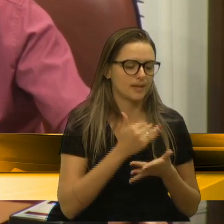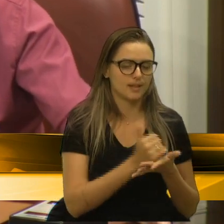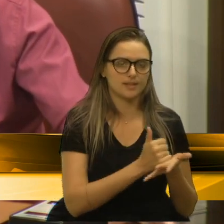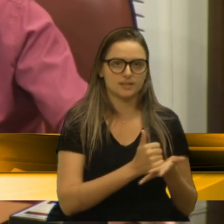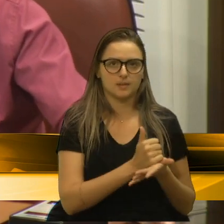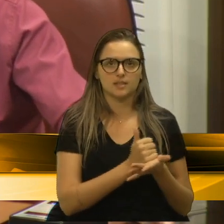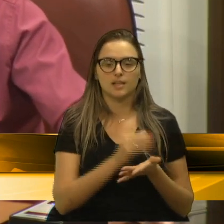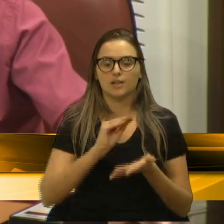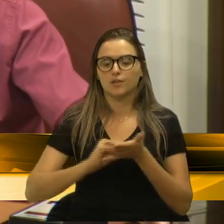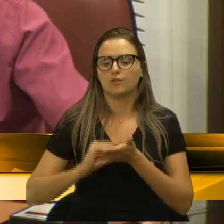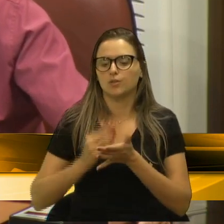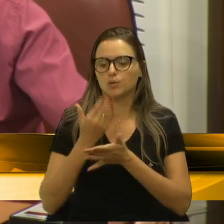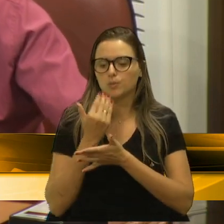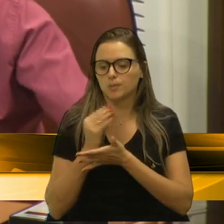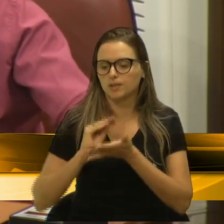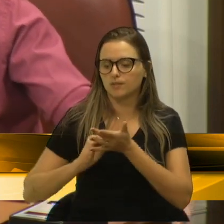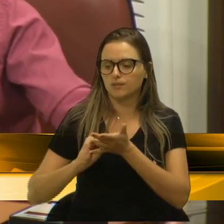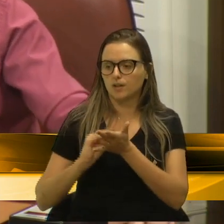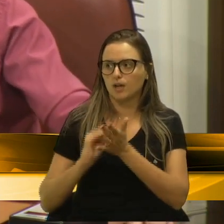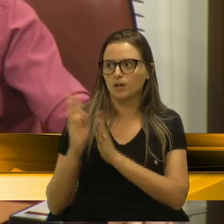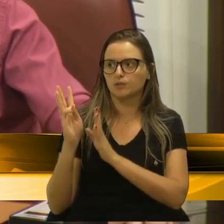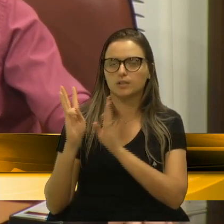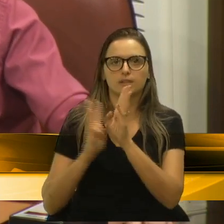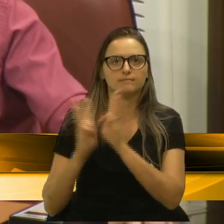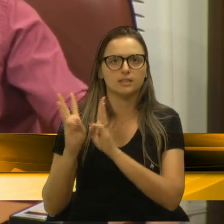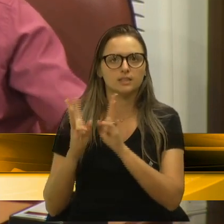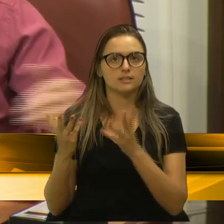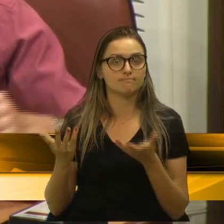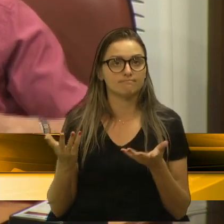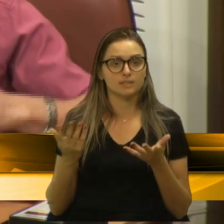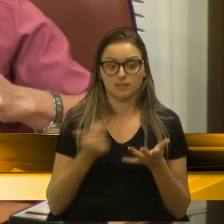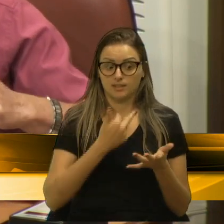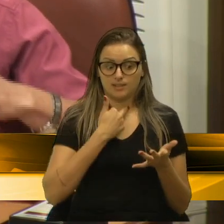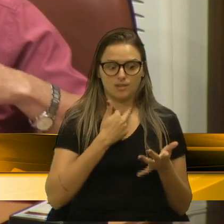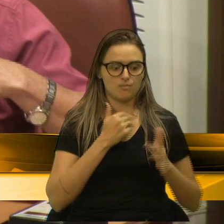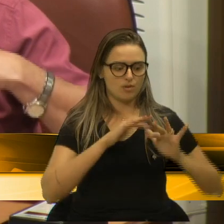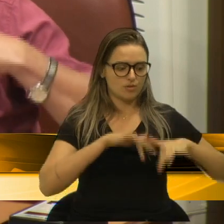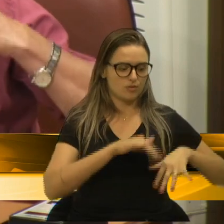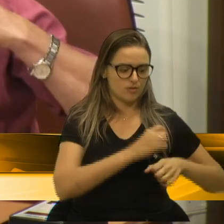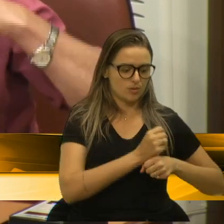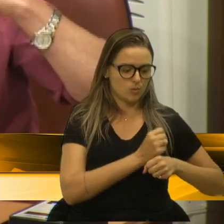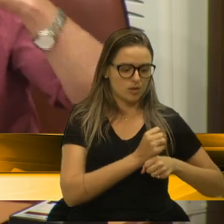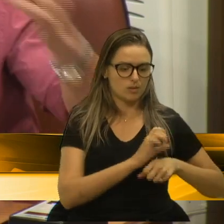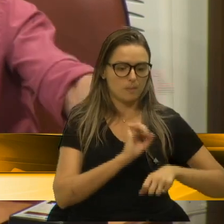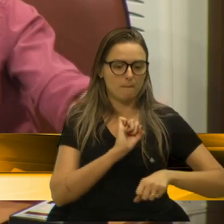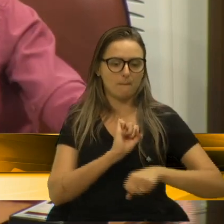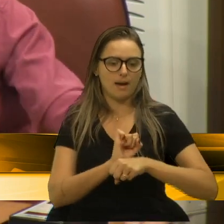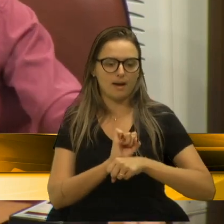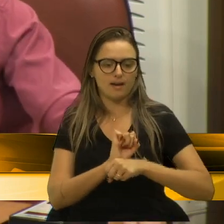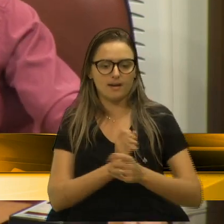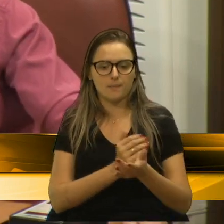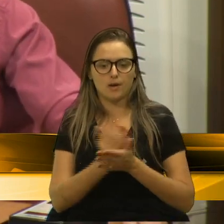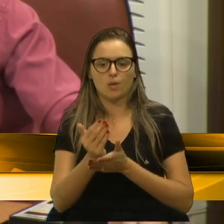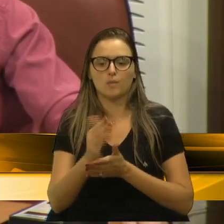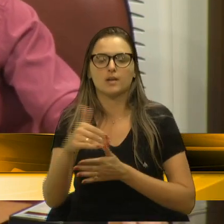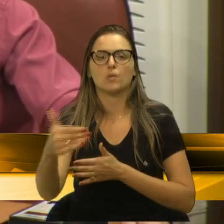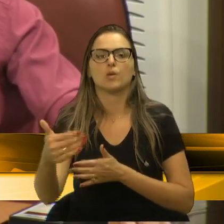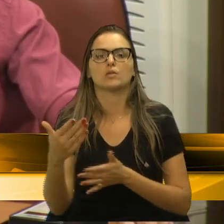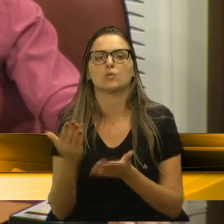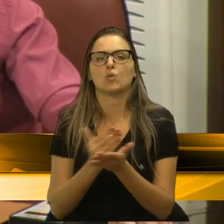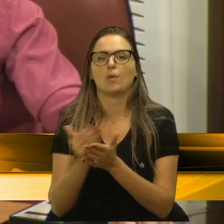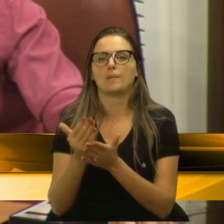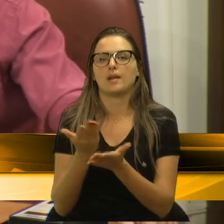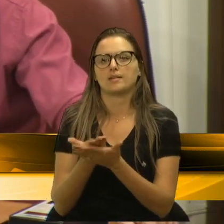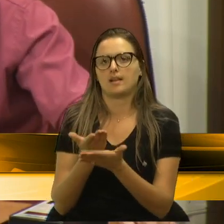Então tem que ter um planejamento de todos os anos, não pode terminar o ano letivo e depois parar para pensar só quando vai começar as aulas. Isso